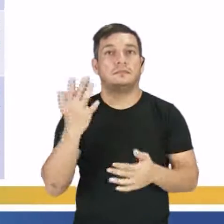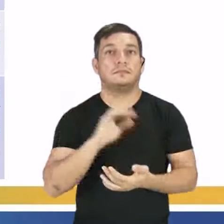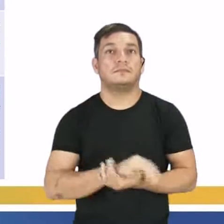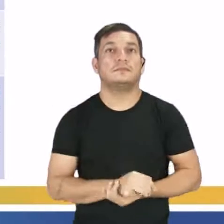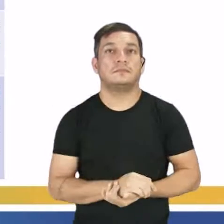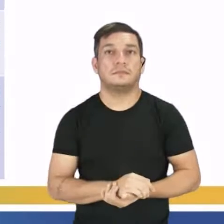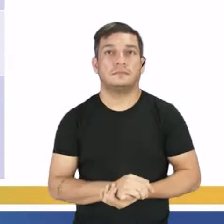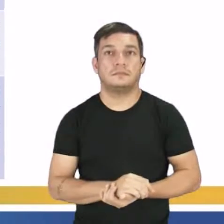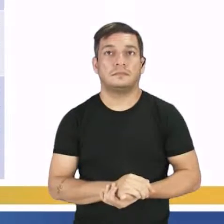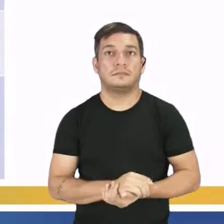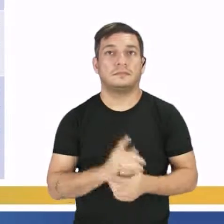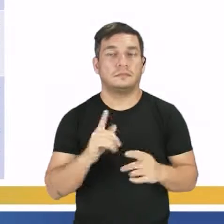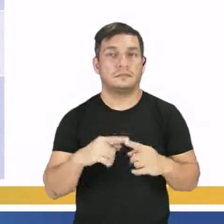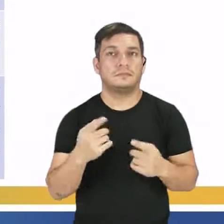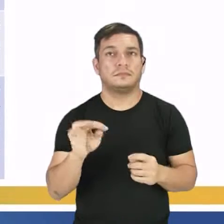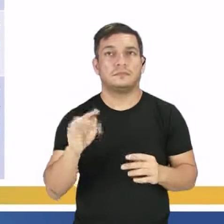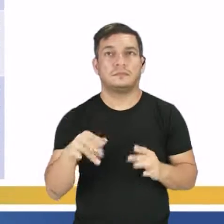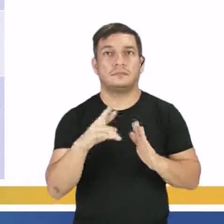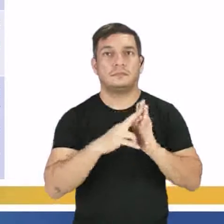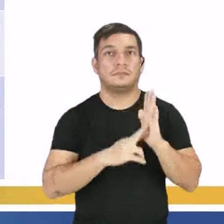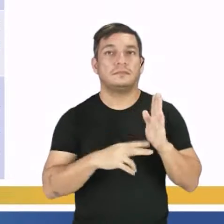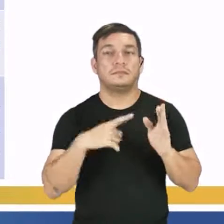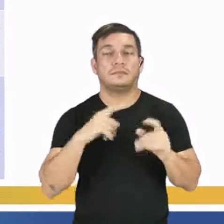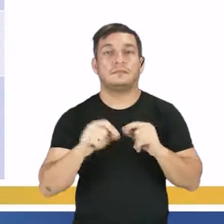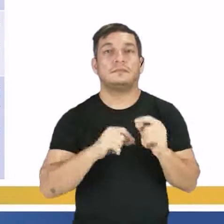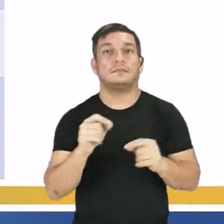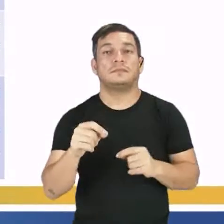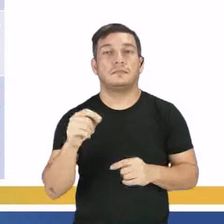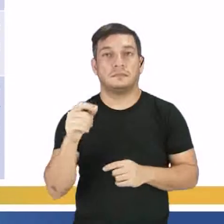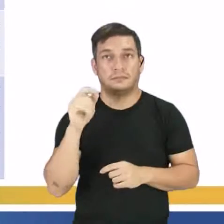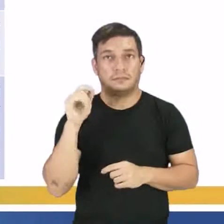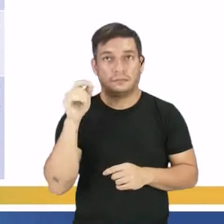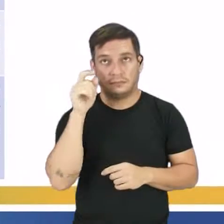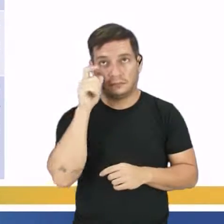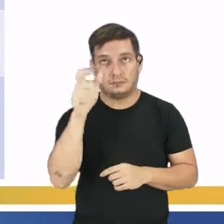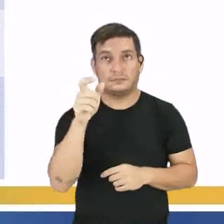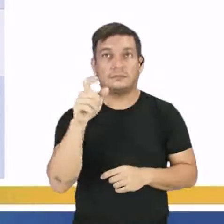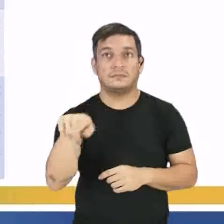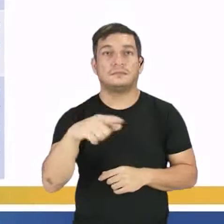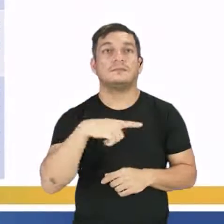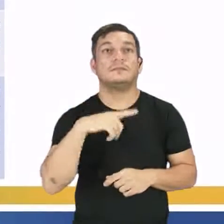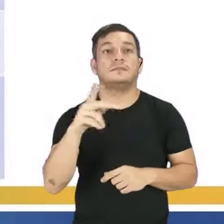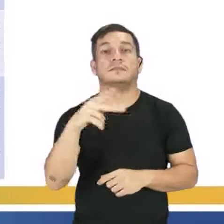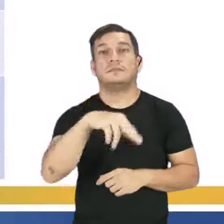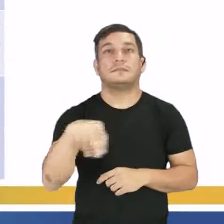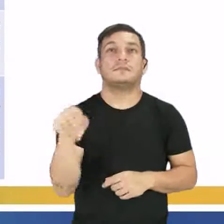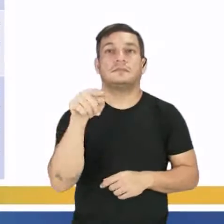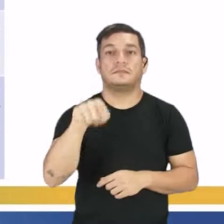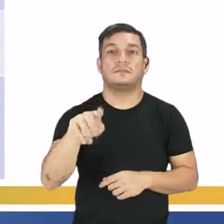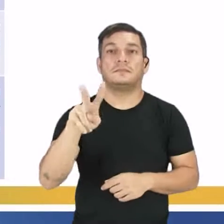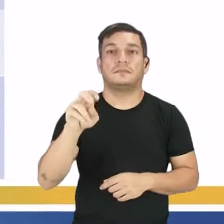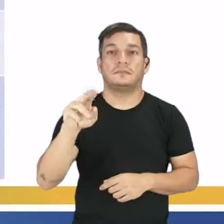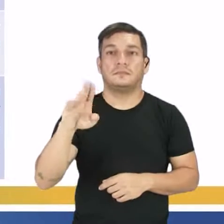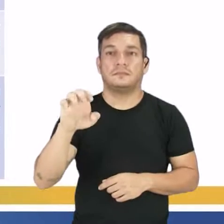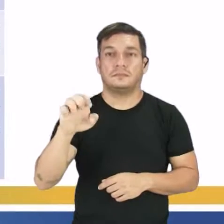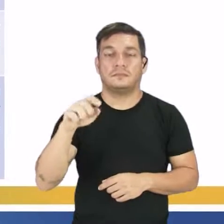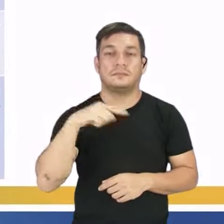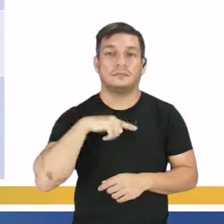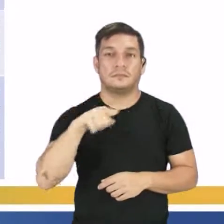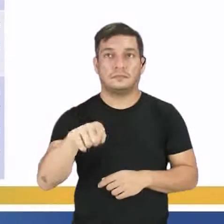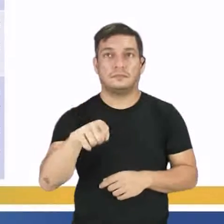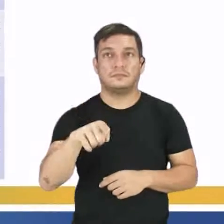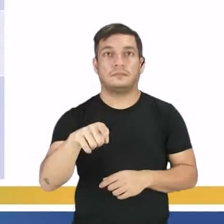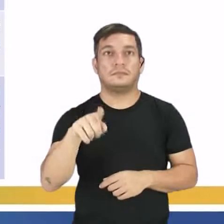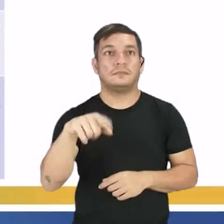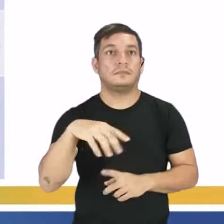formais. Mas como toda regra ela tem uma exceção, nós temos o pronome aí você, que é um pronome de tratamento, tá?